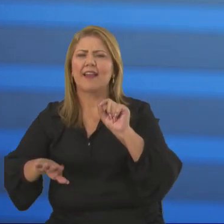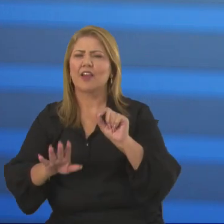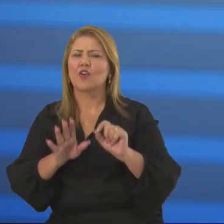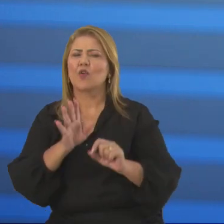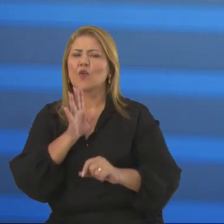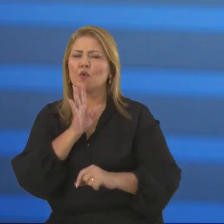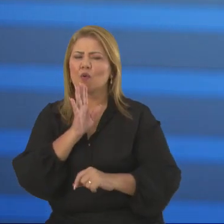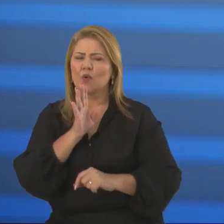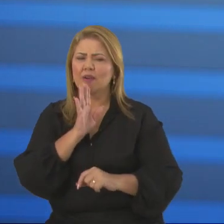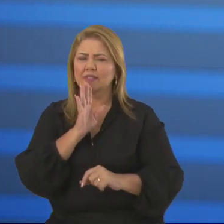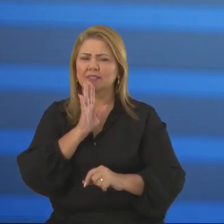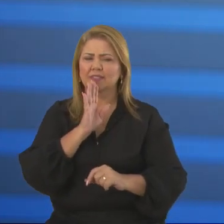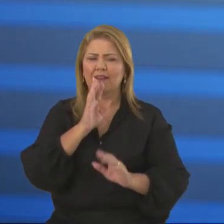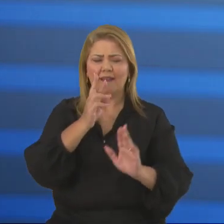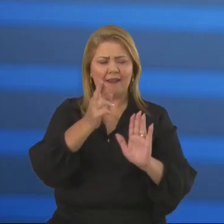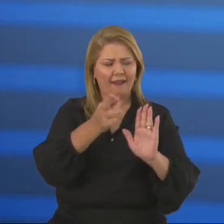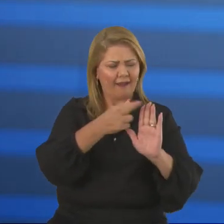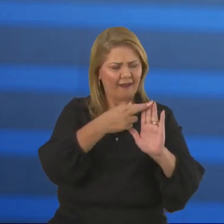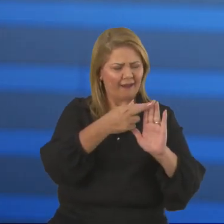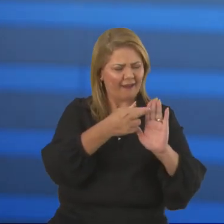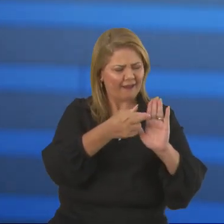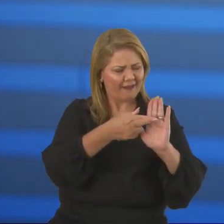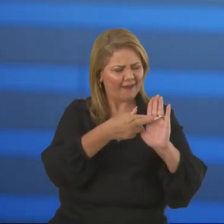conhecida receita.